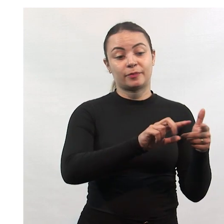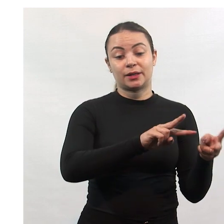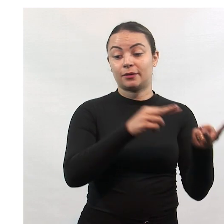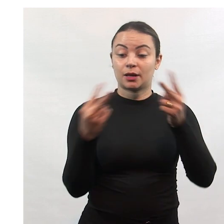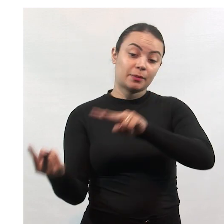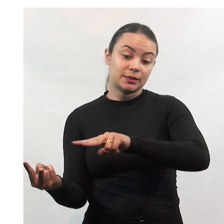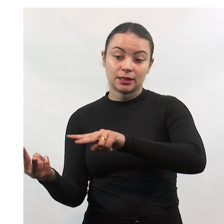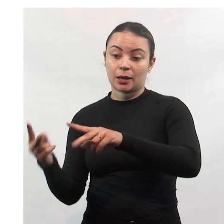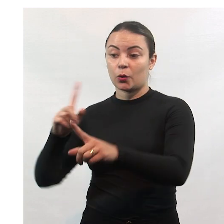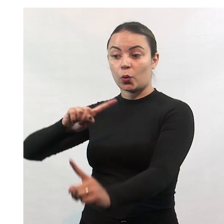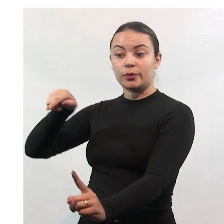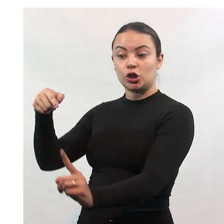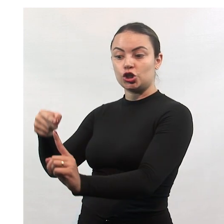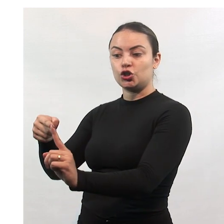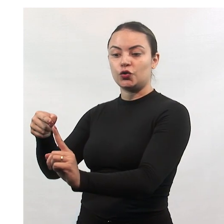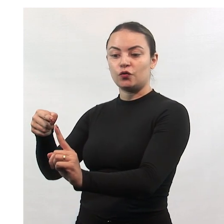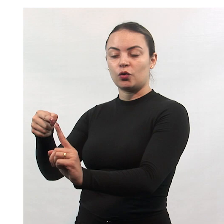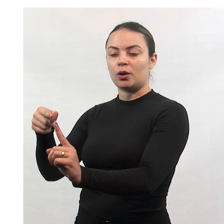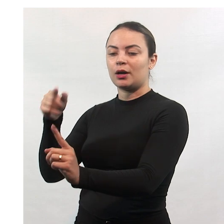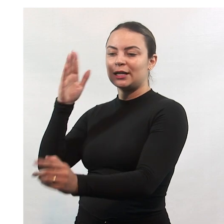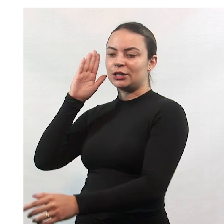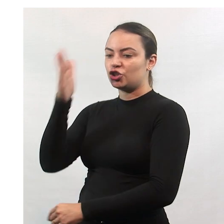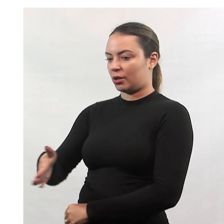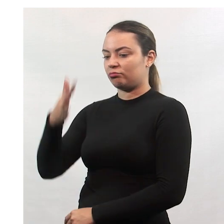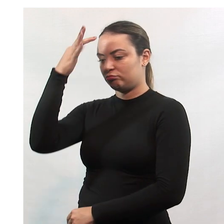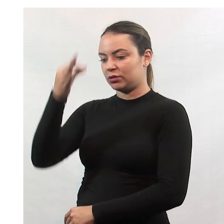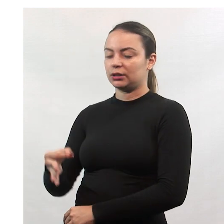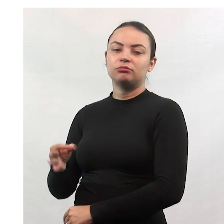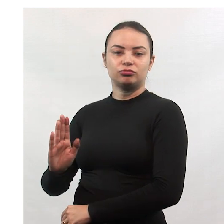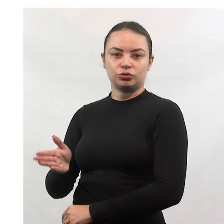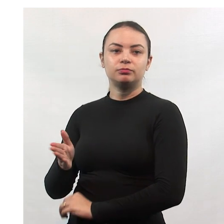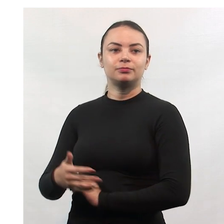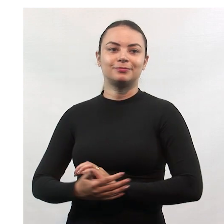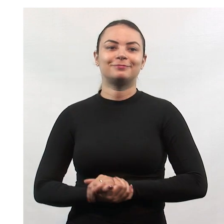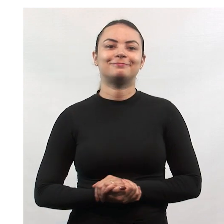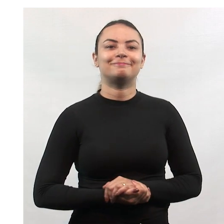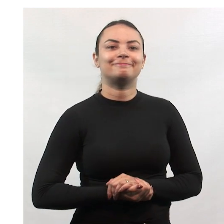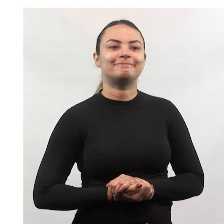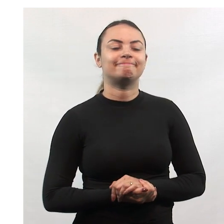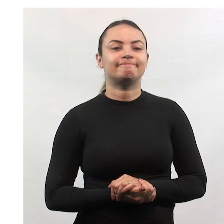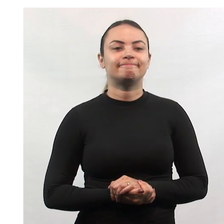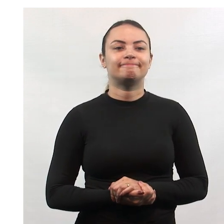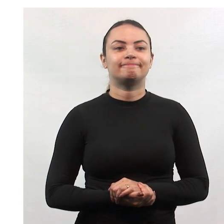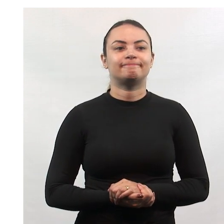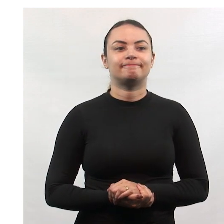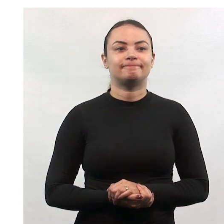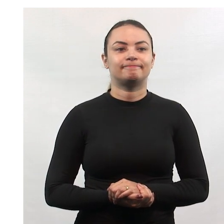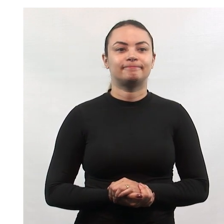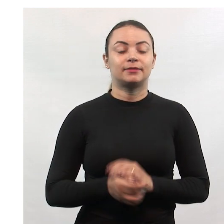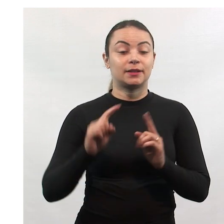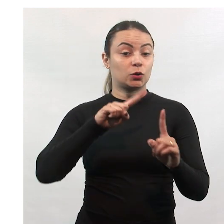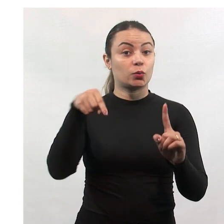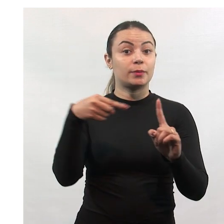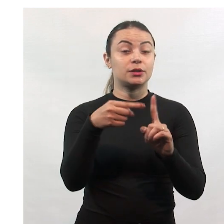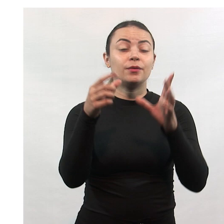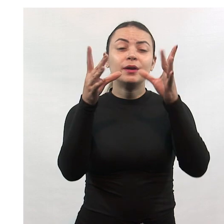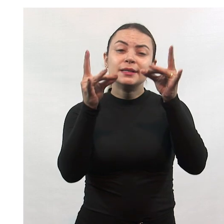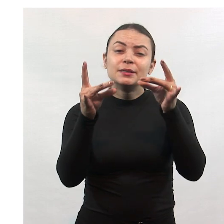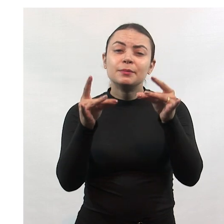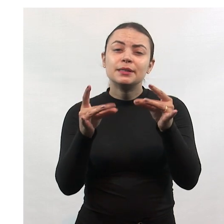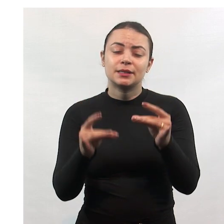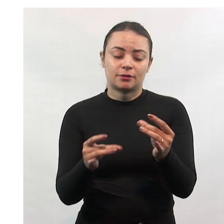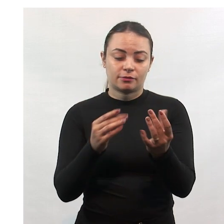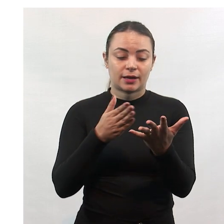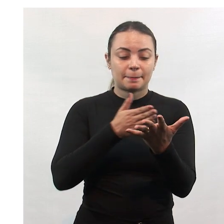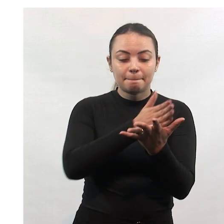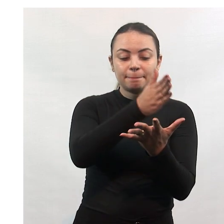tá? Os objetivos específicos, eles devem mostrar o que se quer alcançar em cada propósito da